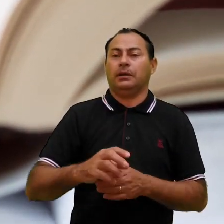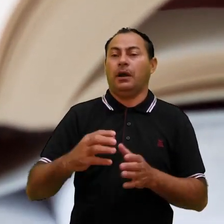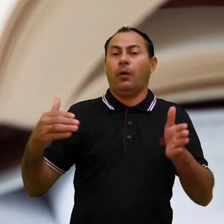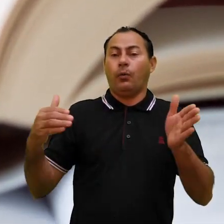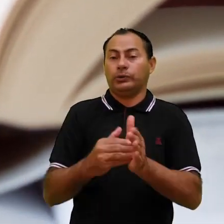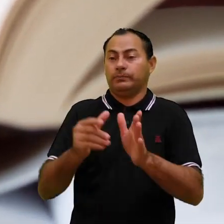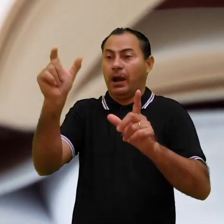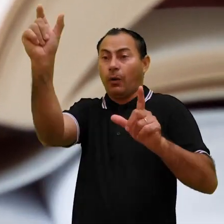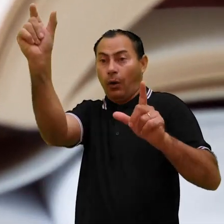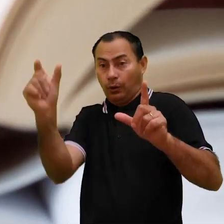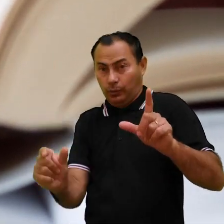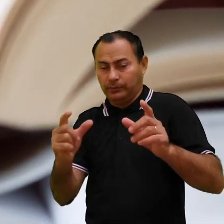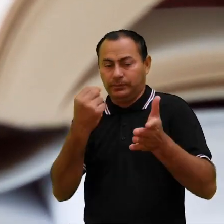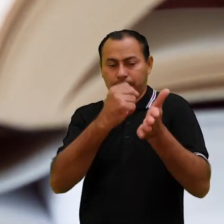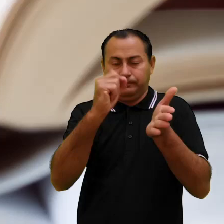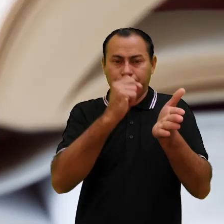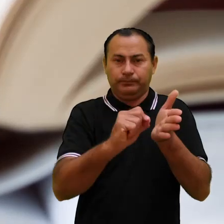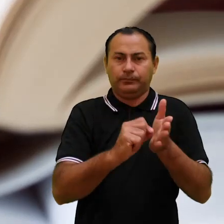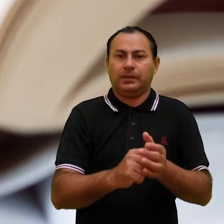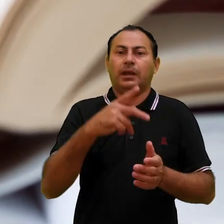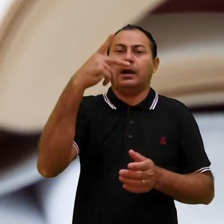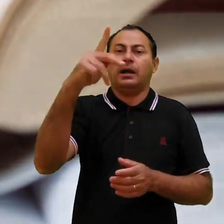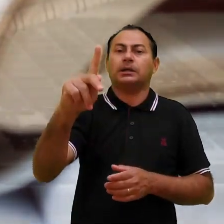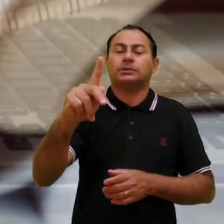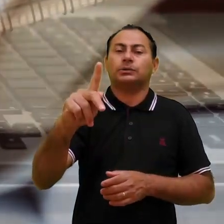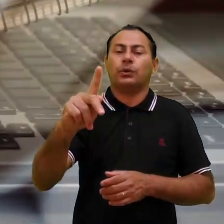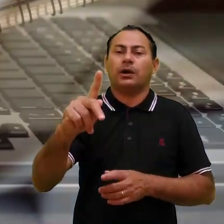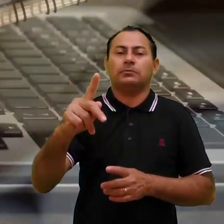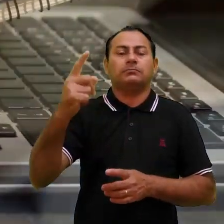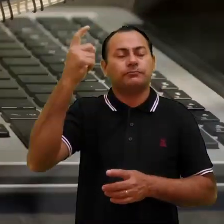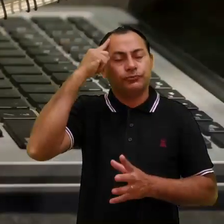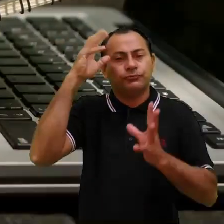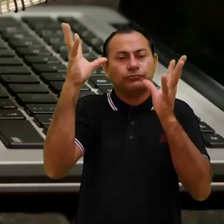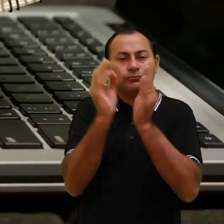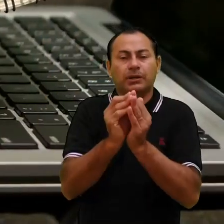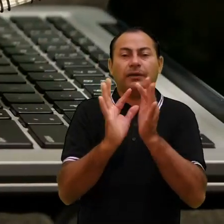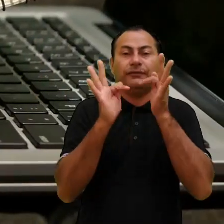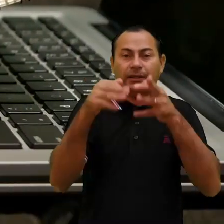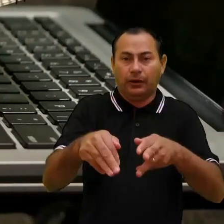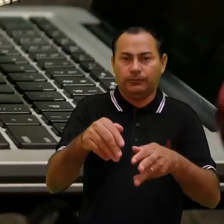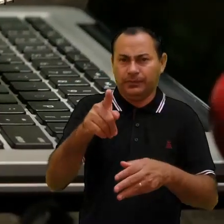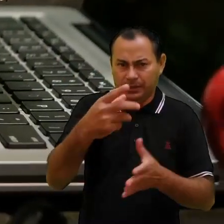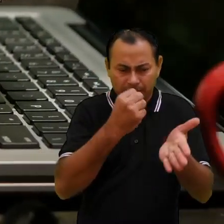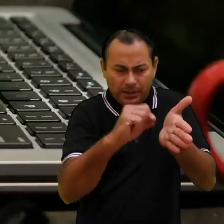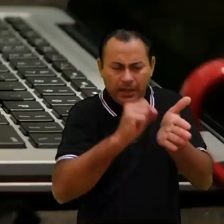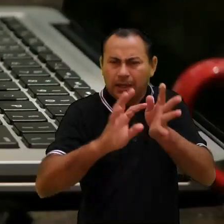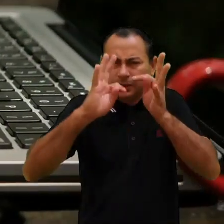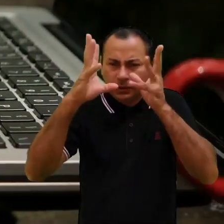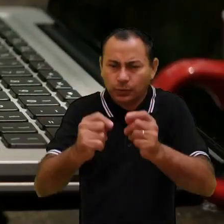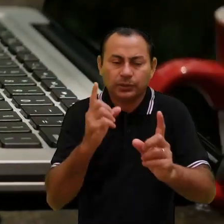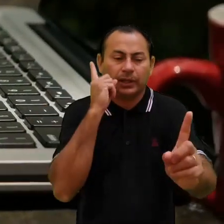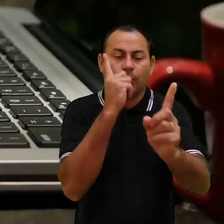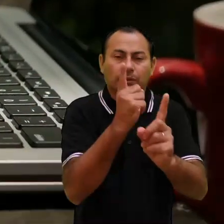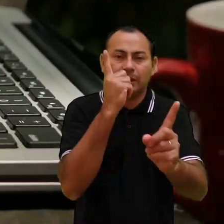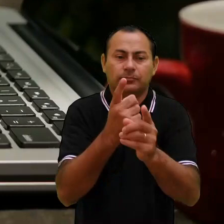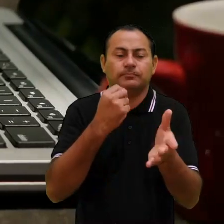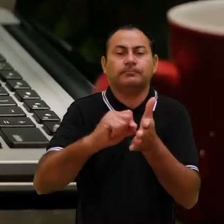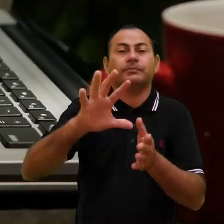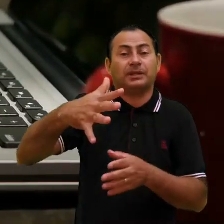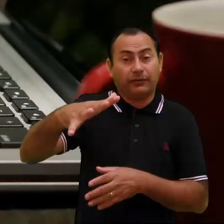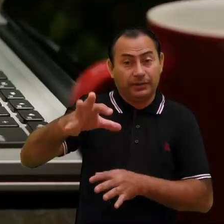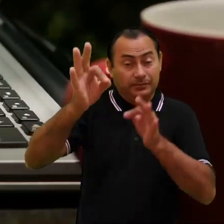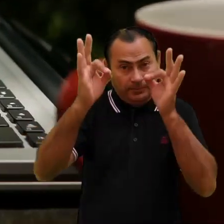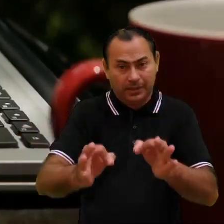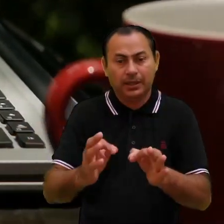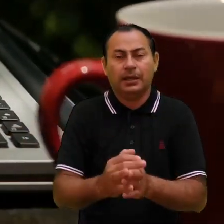última coluna, escreva a sua conclusão final. Se você escrever tudo o que encontrar, provavelmente